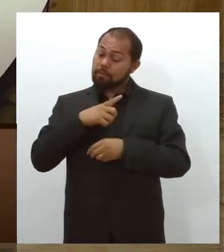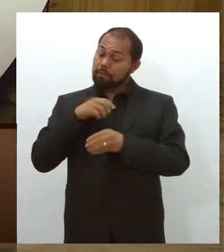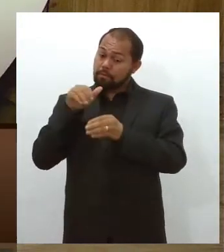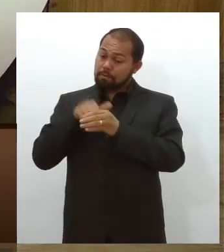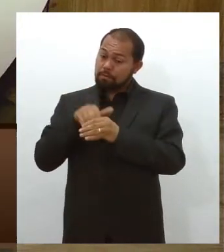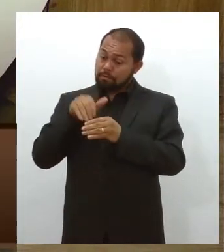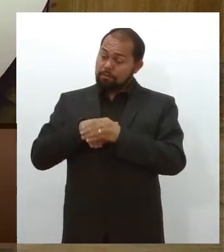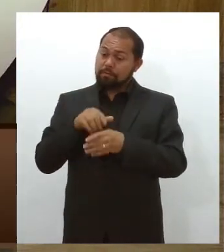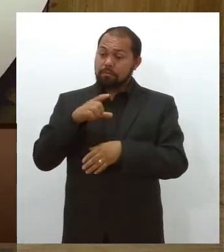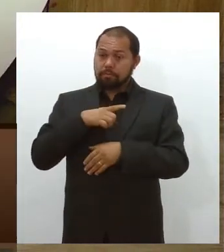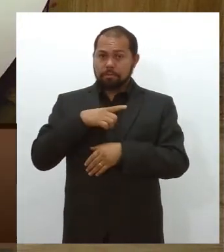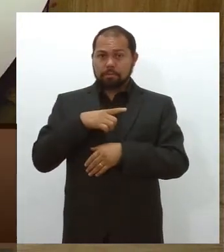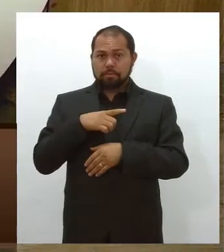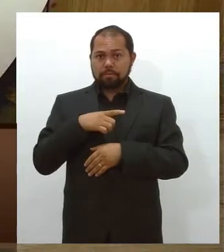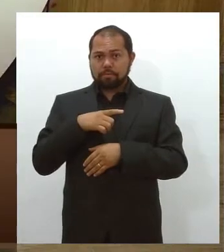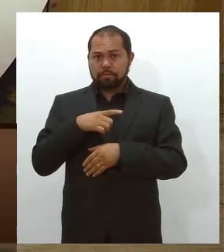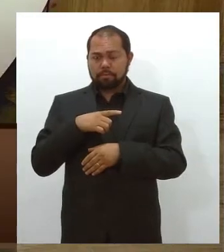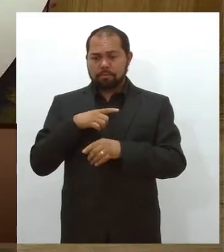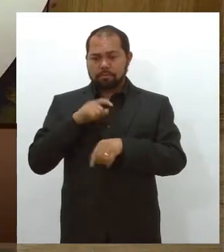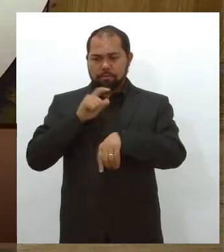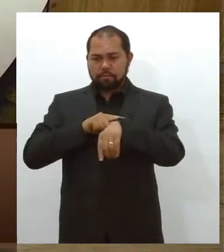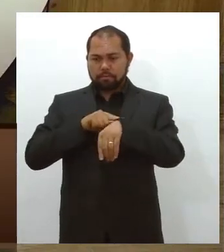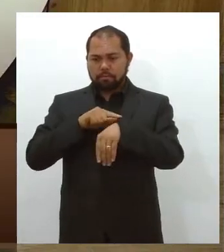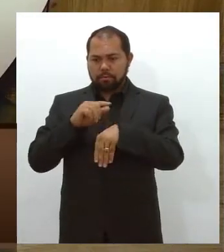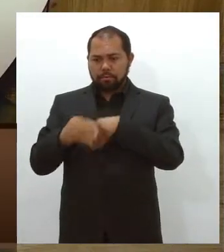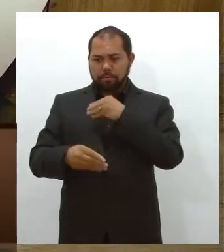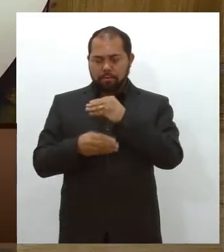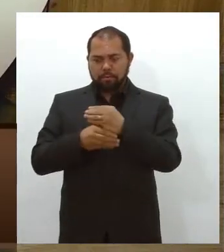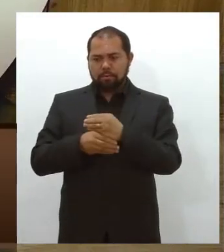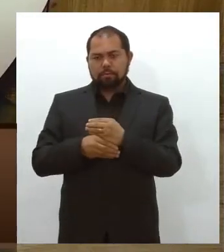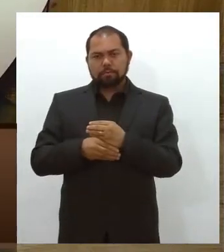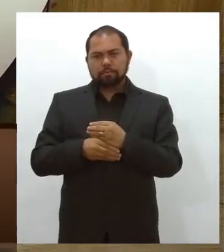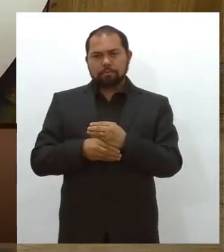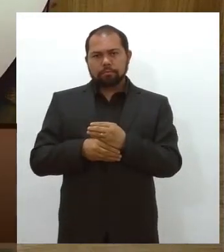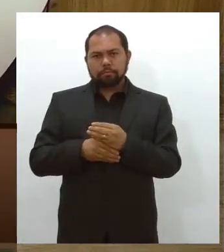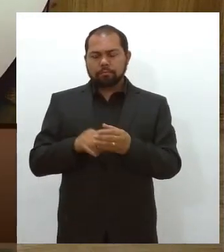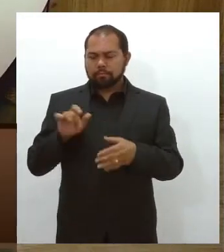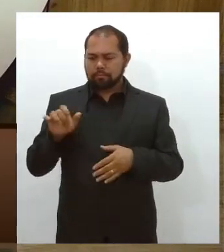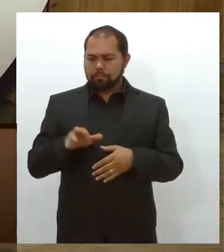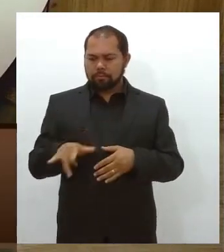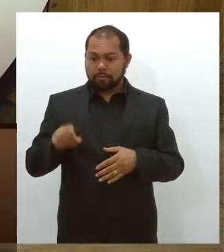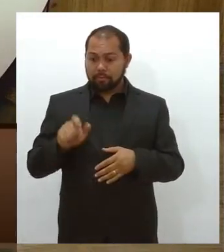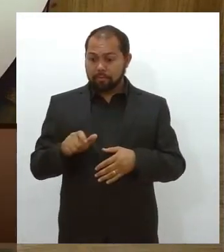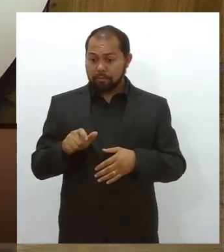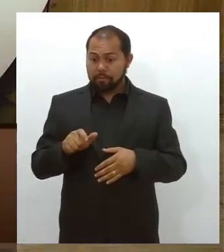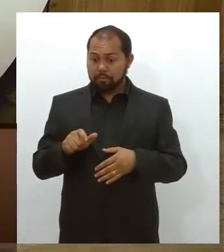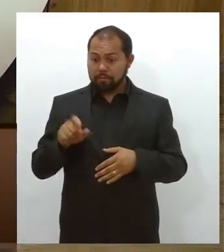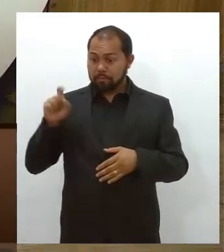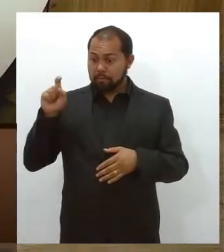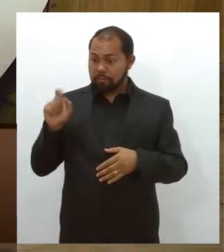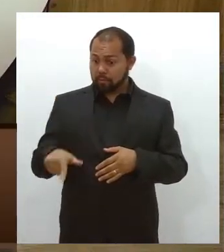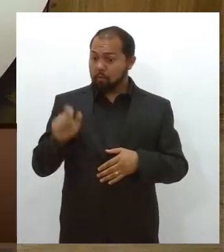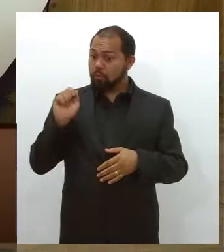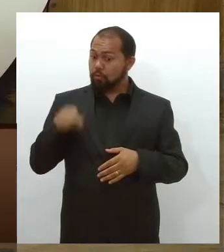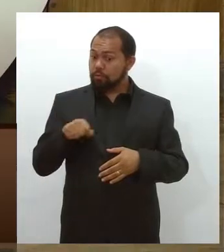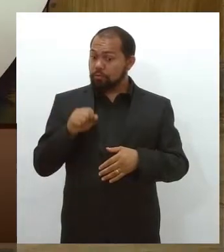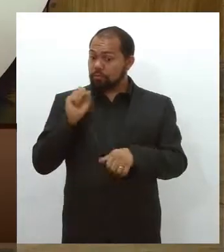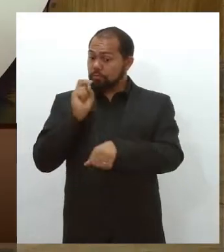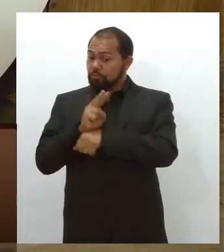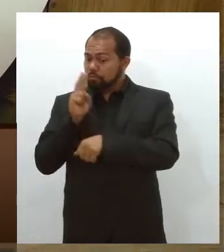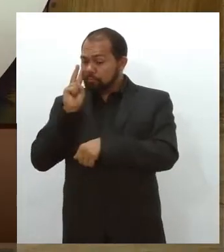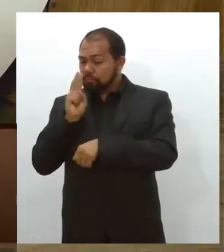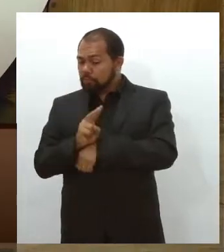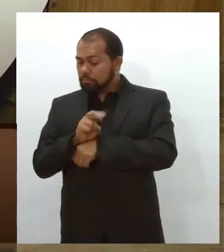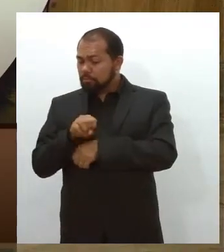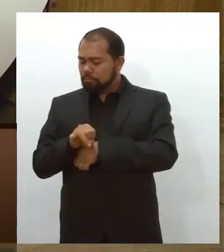tempo extra aí, né? Votou, confirma, ele pode ficar ali um tempinho mais para verificar se de fato aquele voto foi registrado.